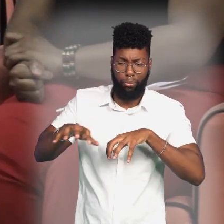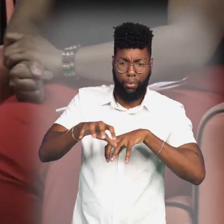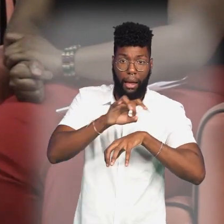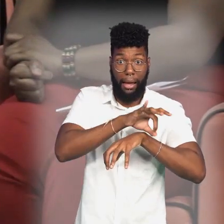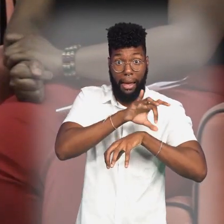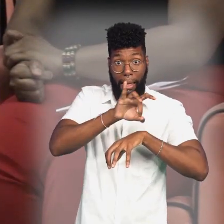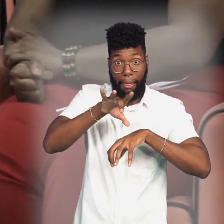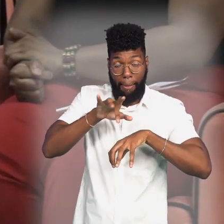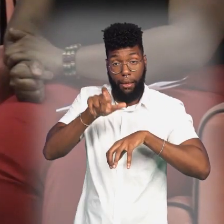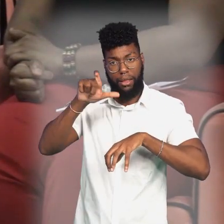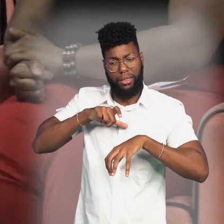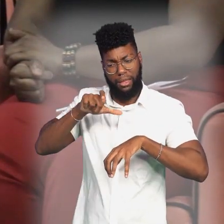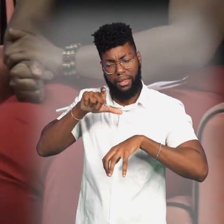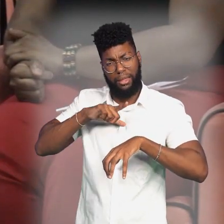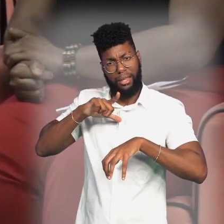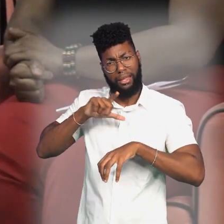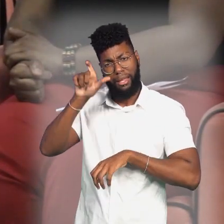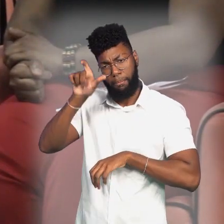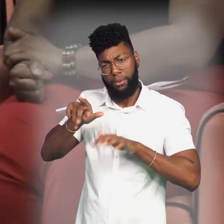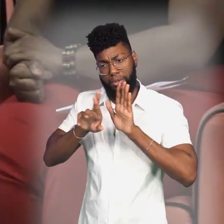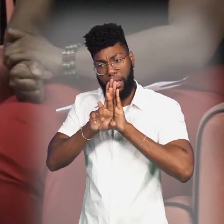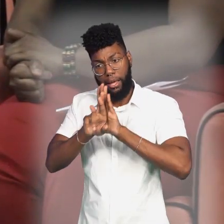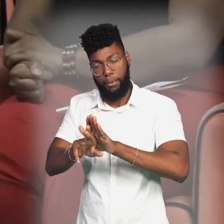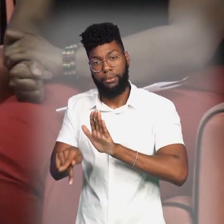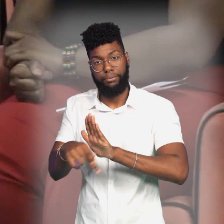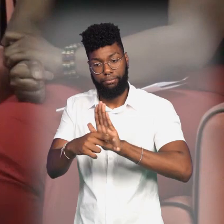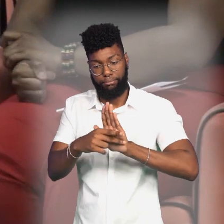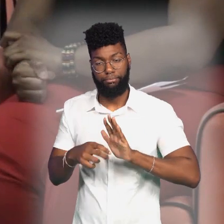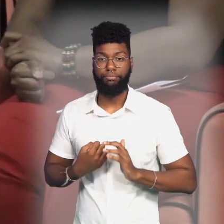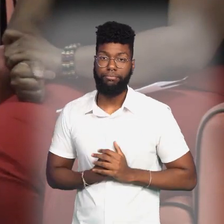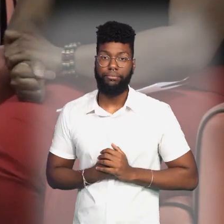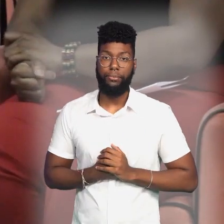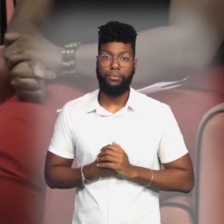seus representantes em todas